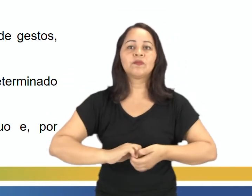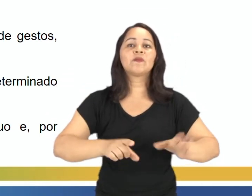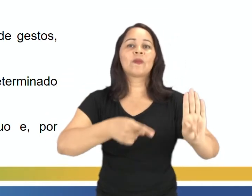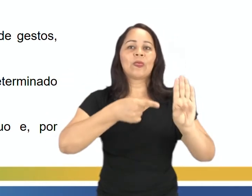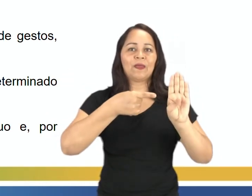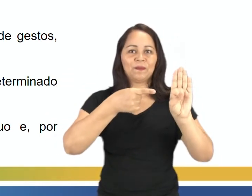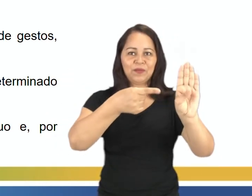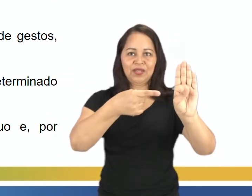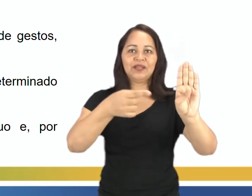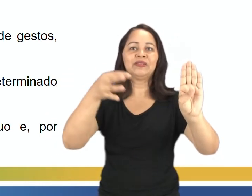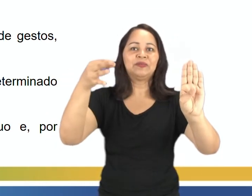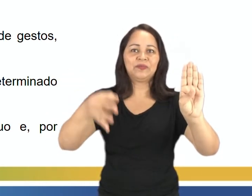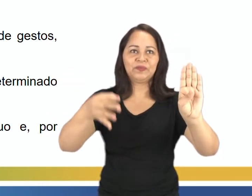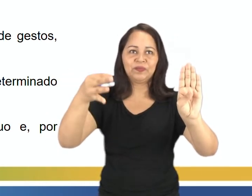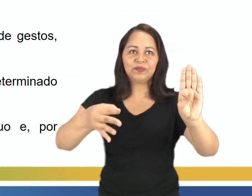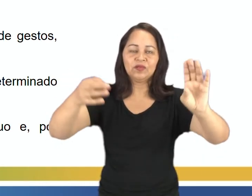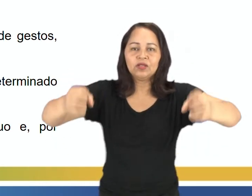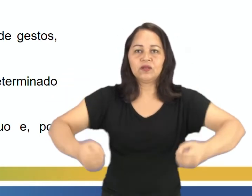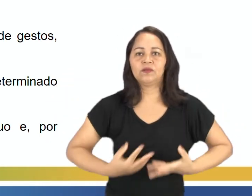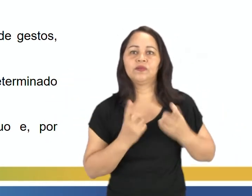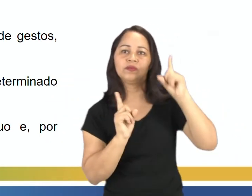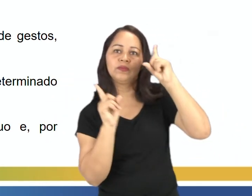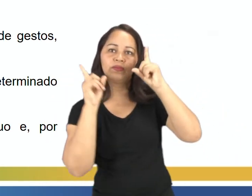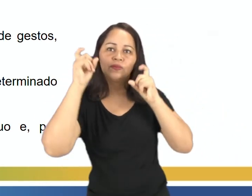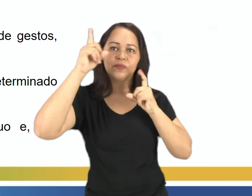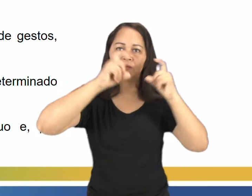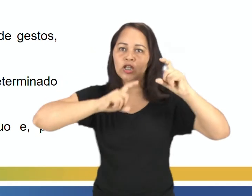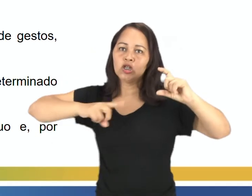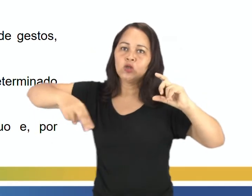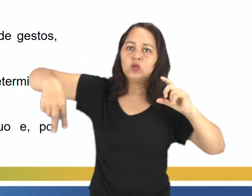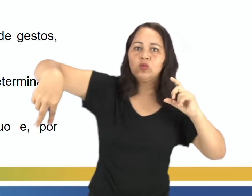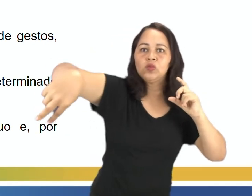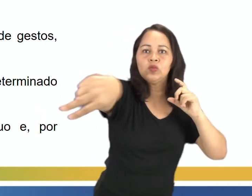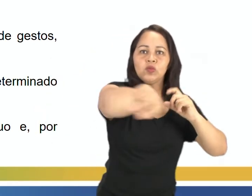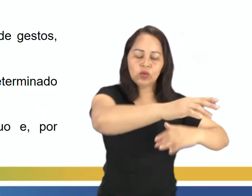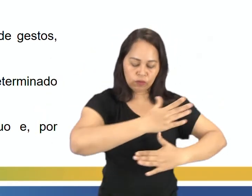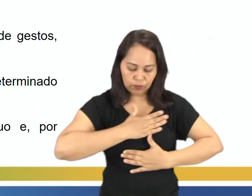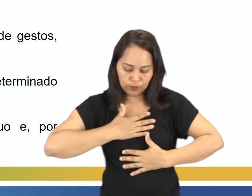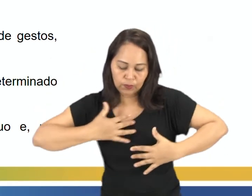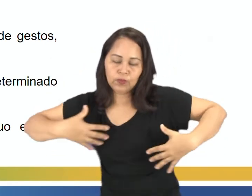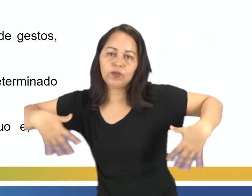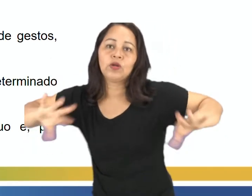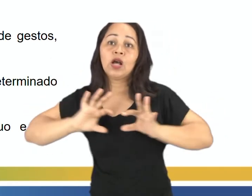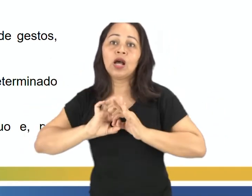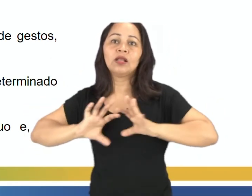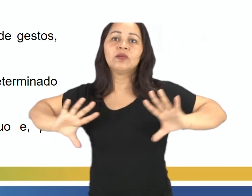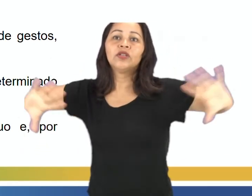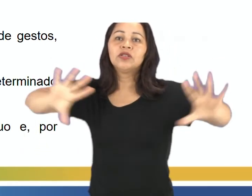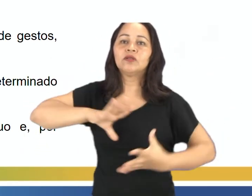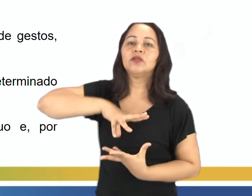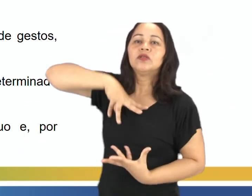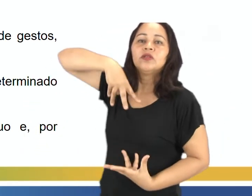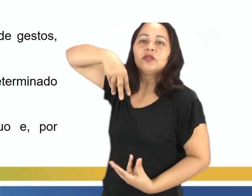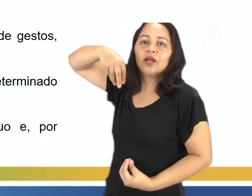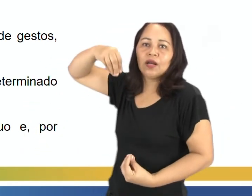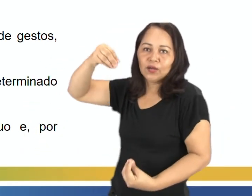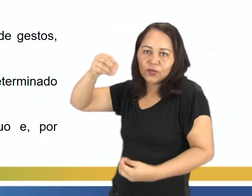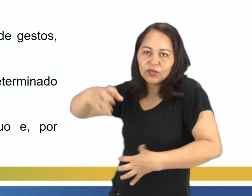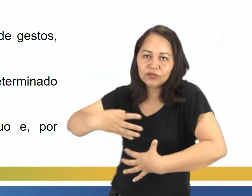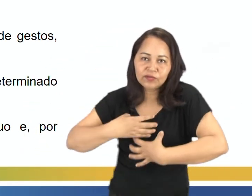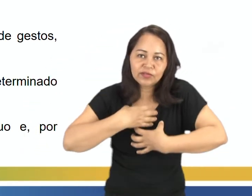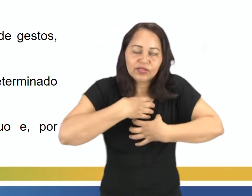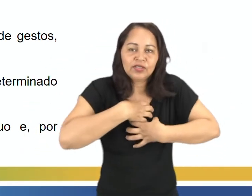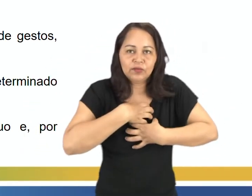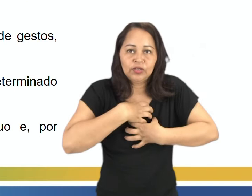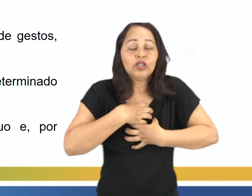Alternativa B, a forma de expressão corporal que ultrapassa os limites físicos, possibilitando ao homem a liberação do seu espírito. Por isso que ele